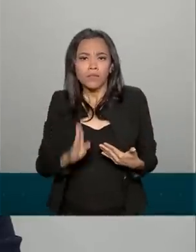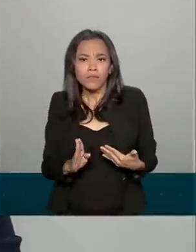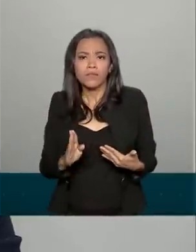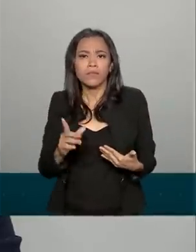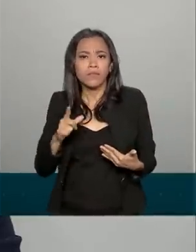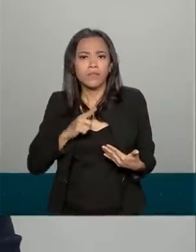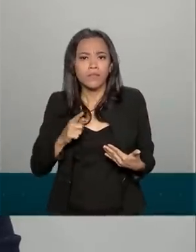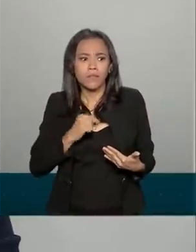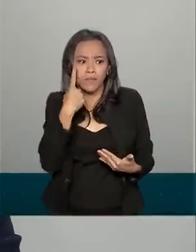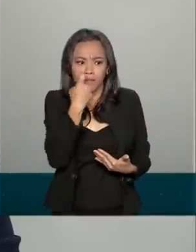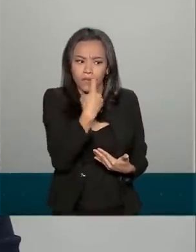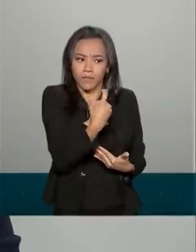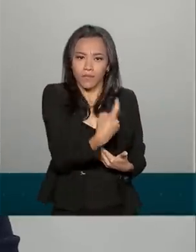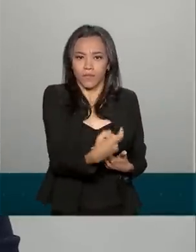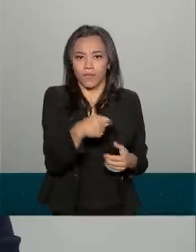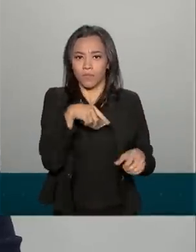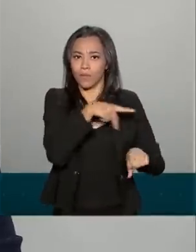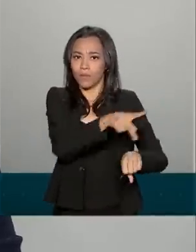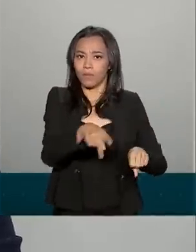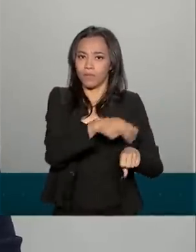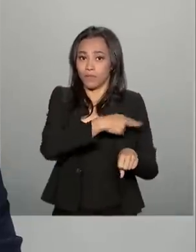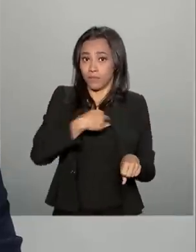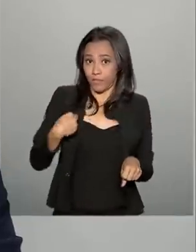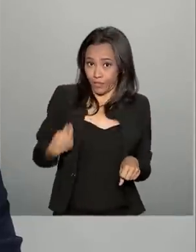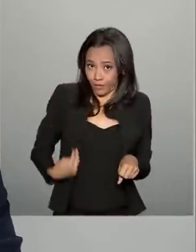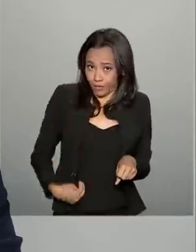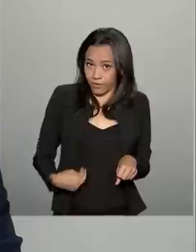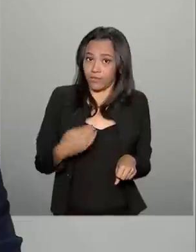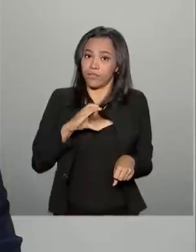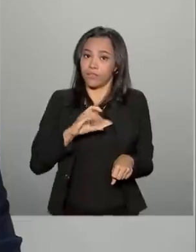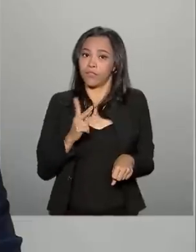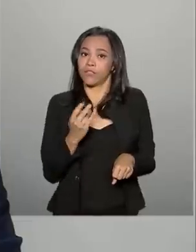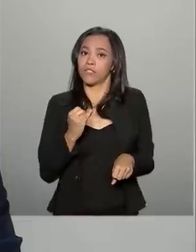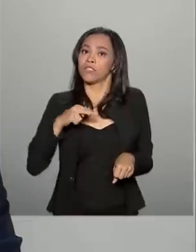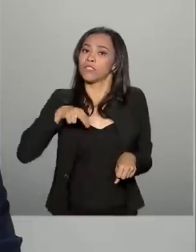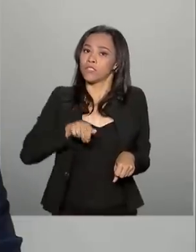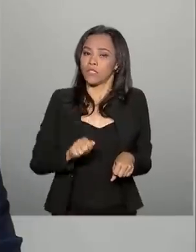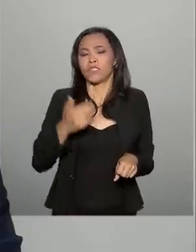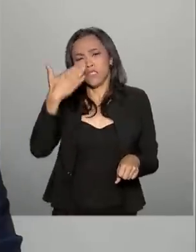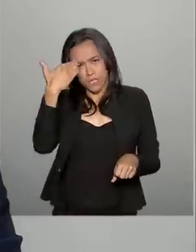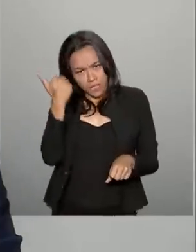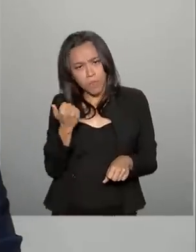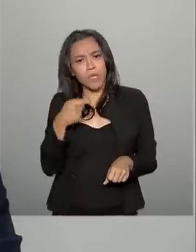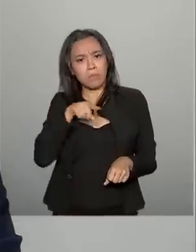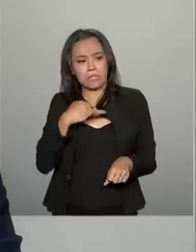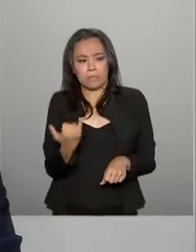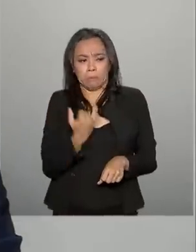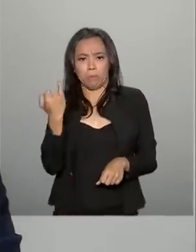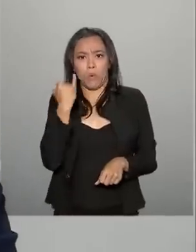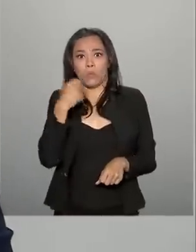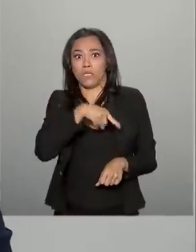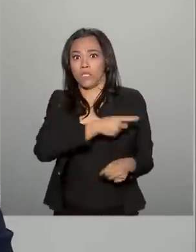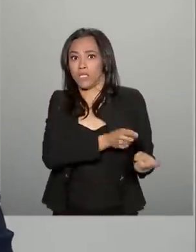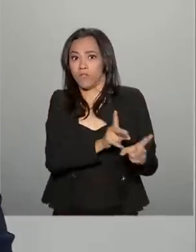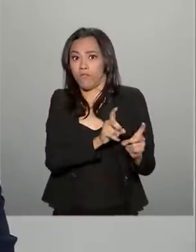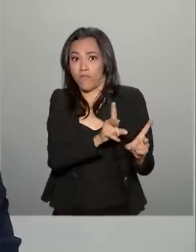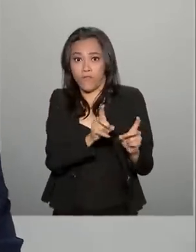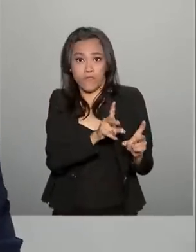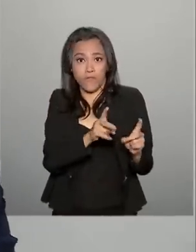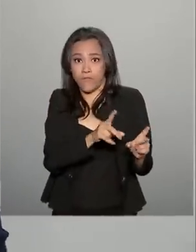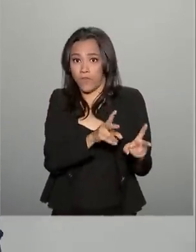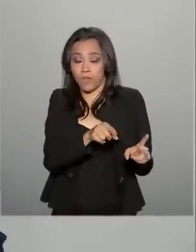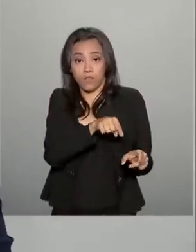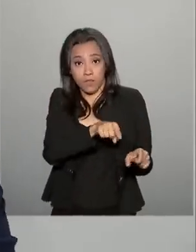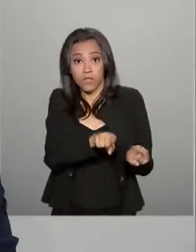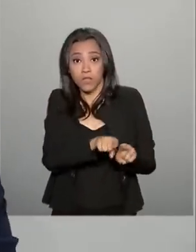apreço pela China, até porque nós sabemos que da importância desse país, sob o ponto de vista comercial, não apenas comercial,